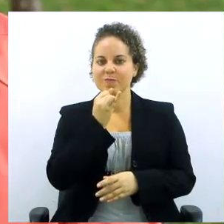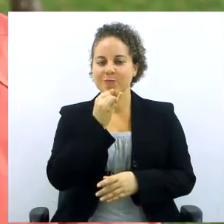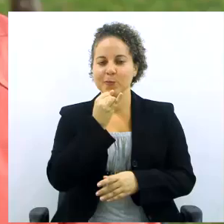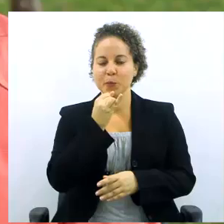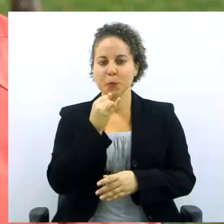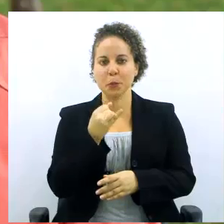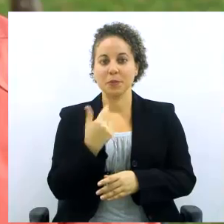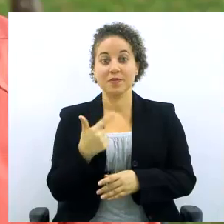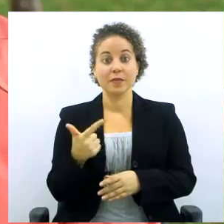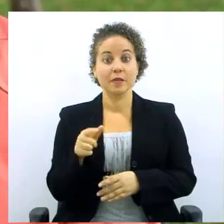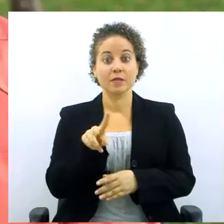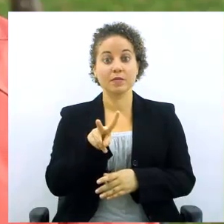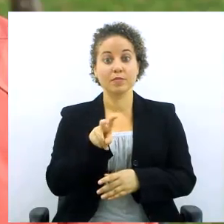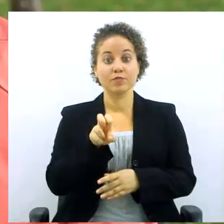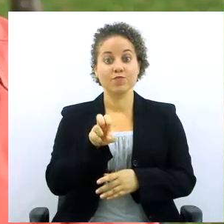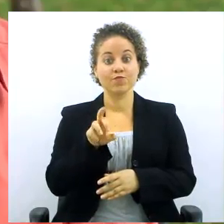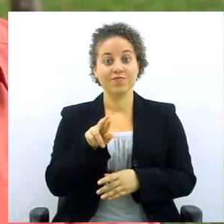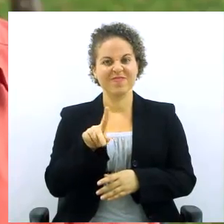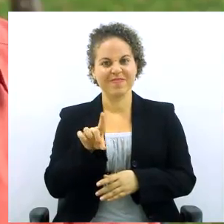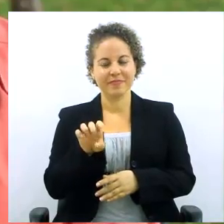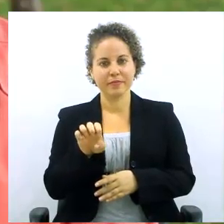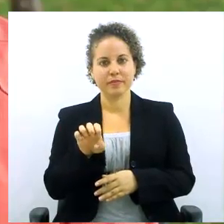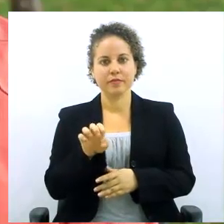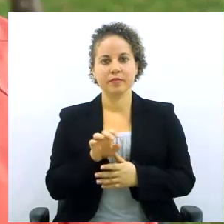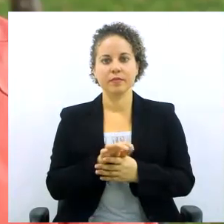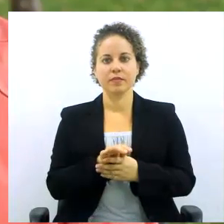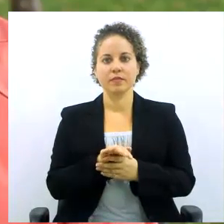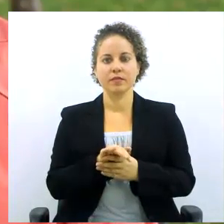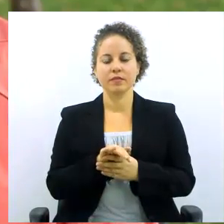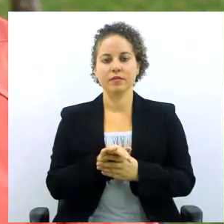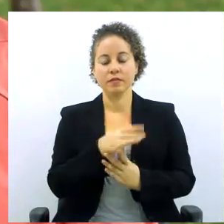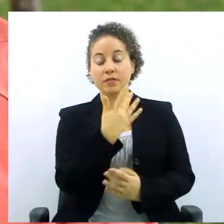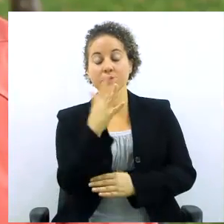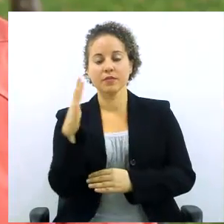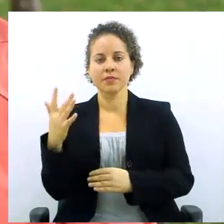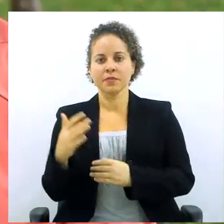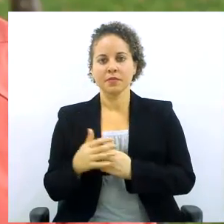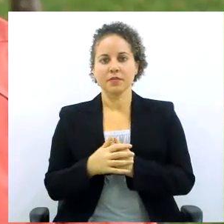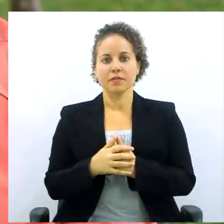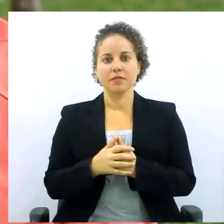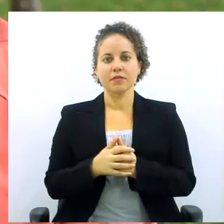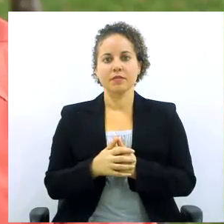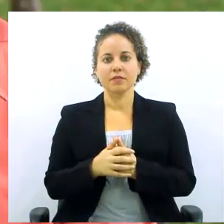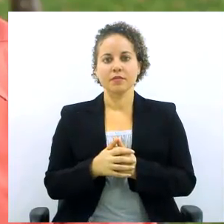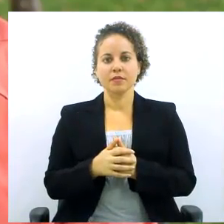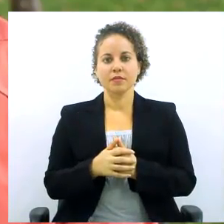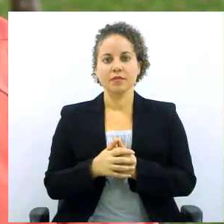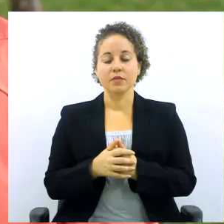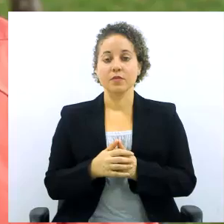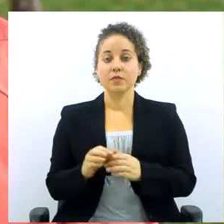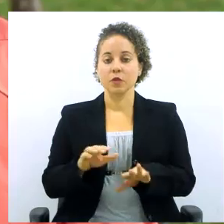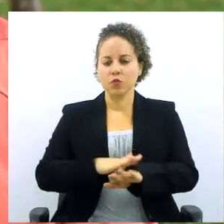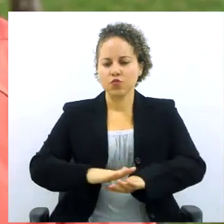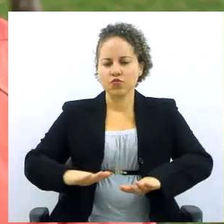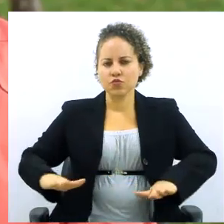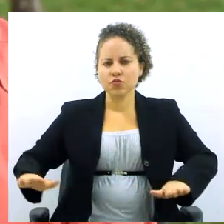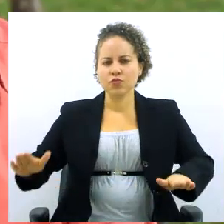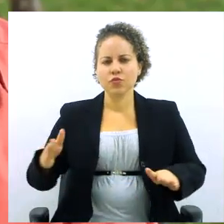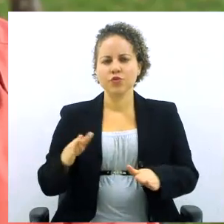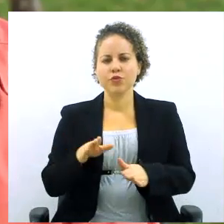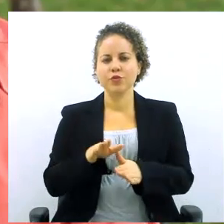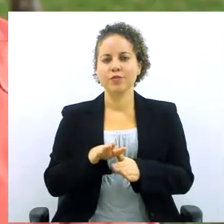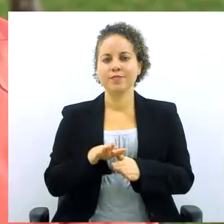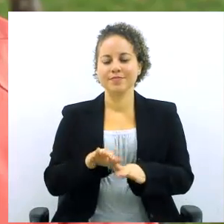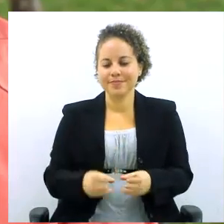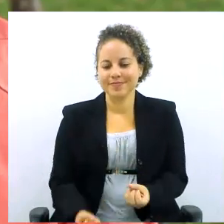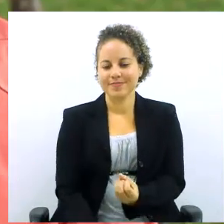existe o verde, não existem as árvores, etc., sem solo fértil. Então, aquilo que se